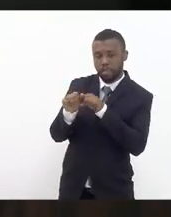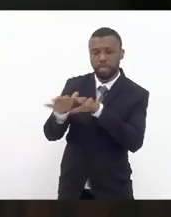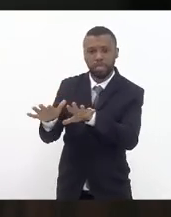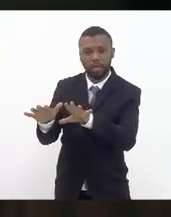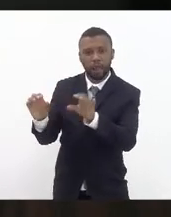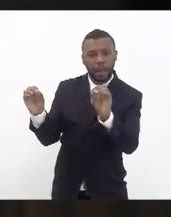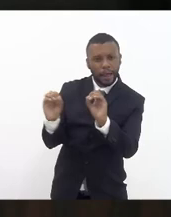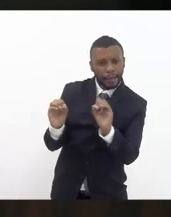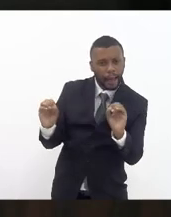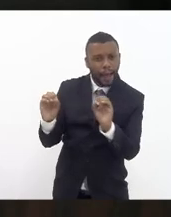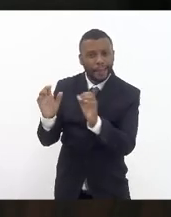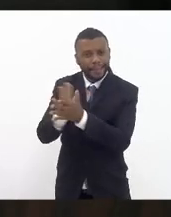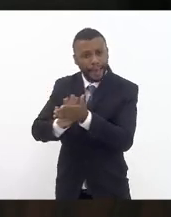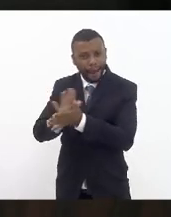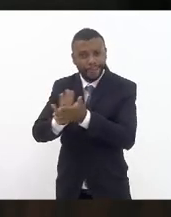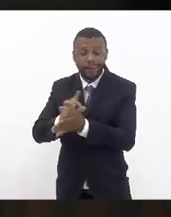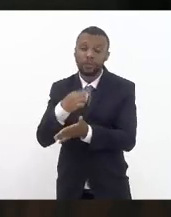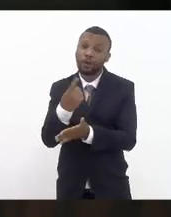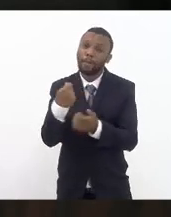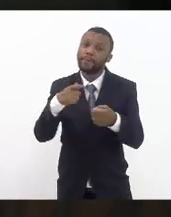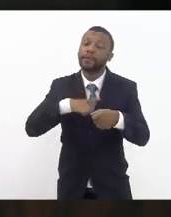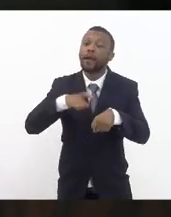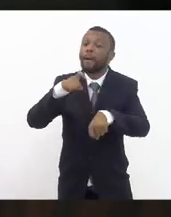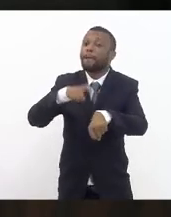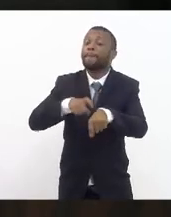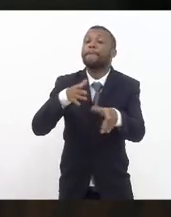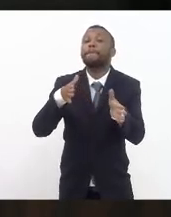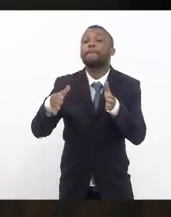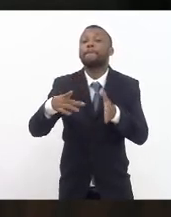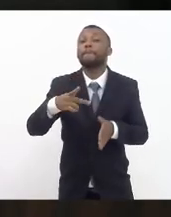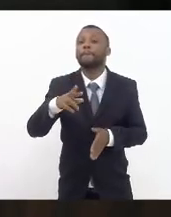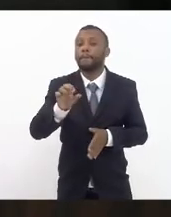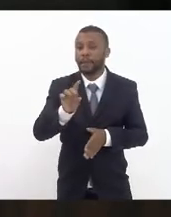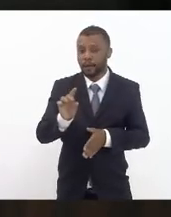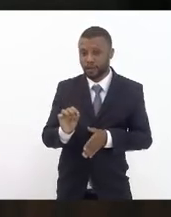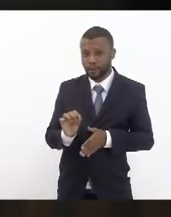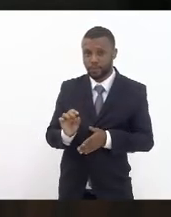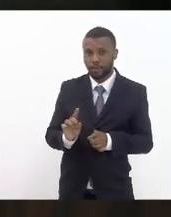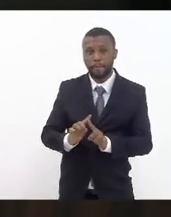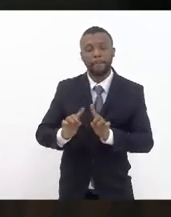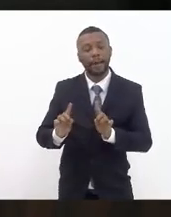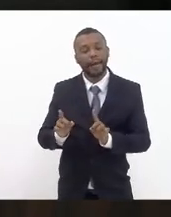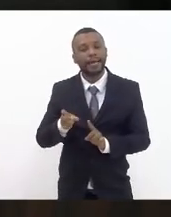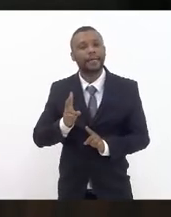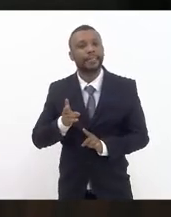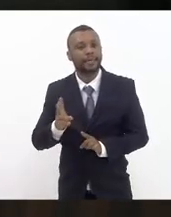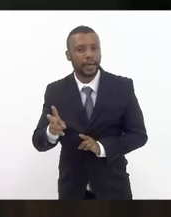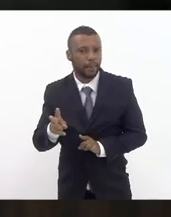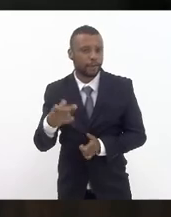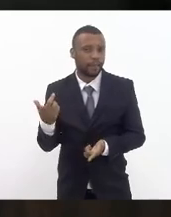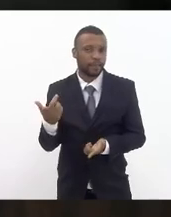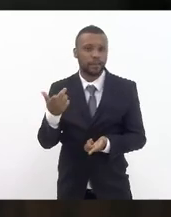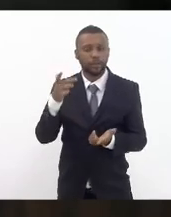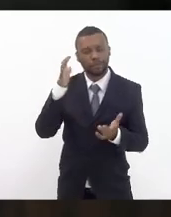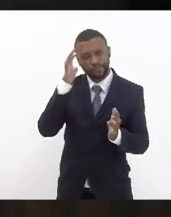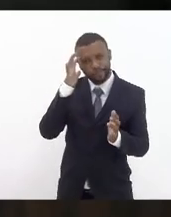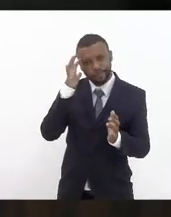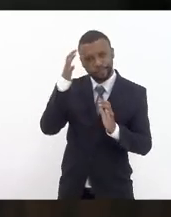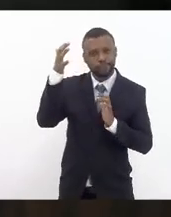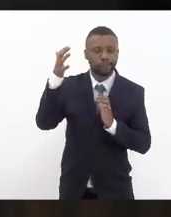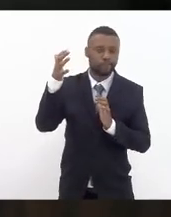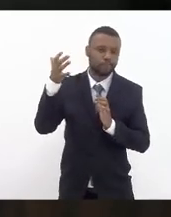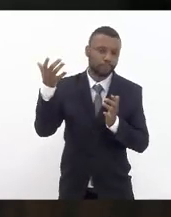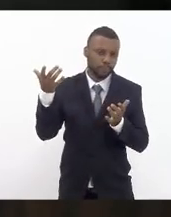vírus, eu acho que nós temos que botar um prazo. Mas como toda vez que eu tomei uma decisão, eu também consultei